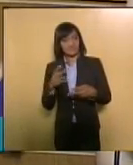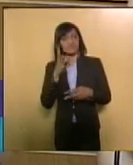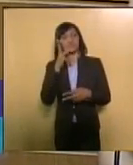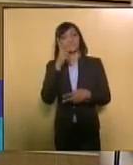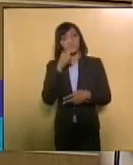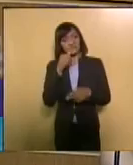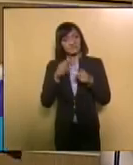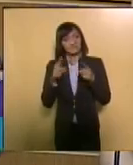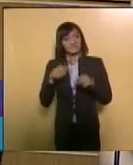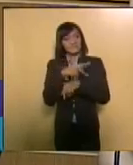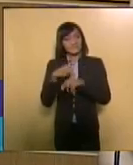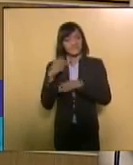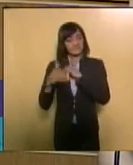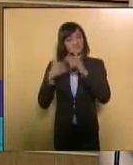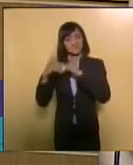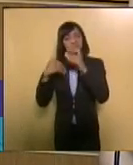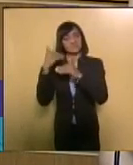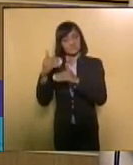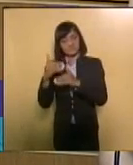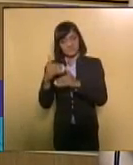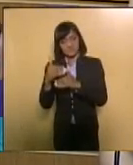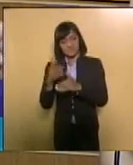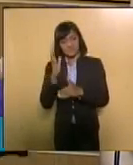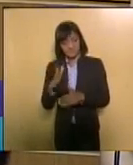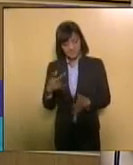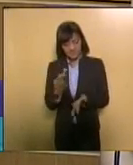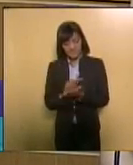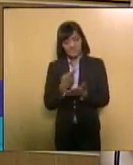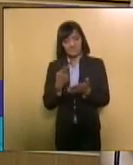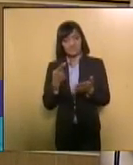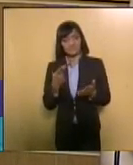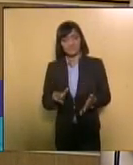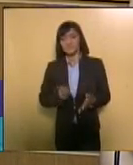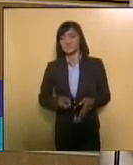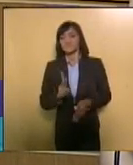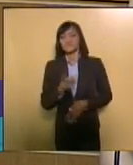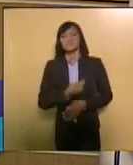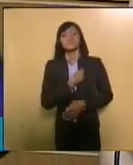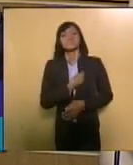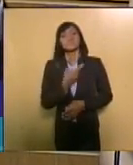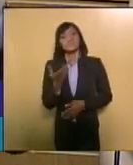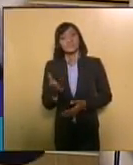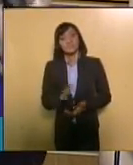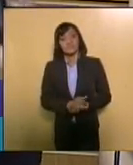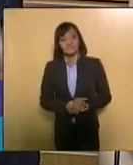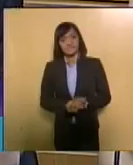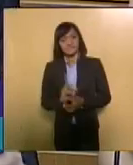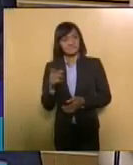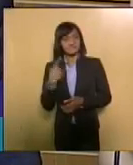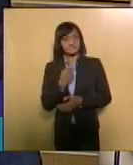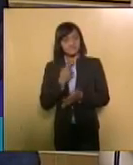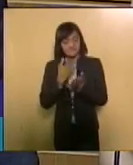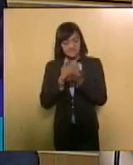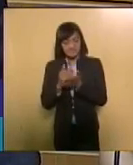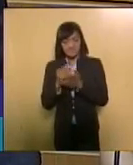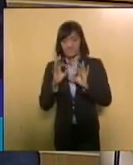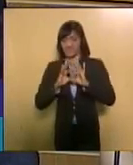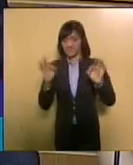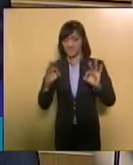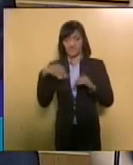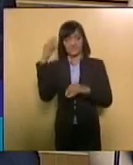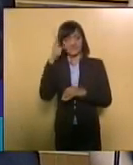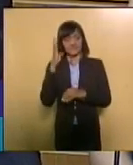países desenvolvidos nos lugares que fizeram a coisa acontecer isso estava sempre presente nós temos ótimas iniciativas dessa do